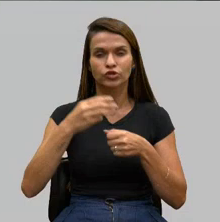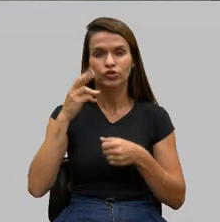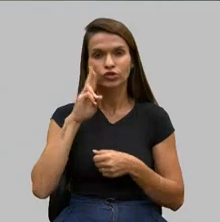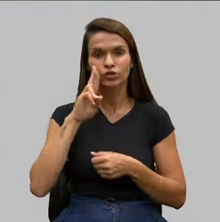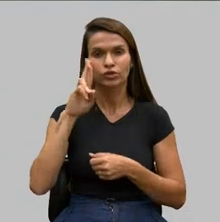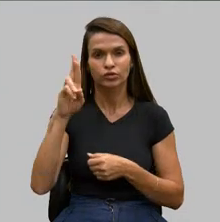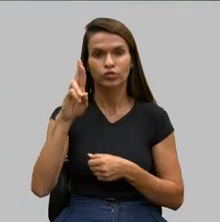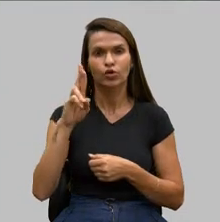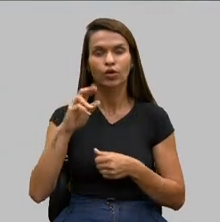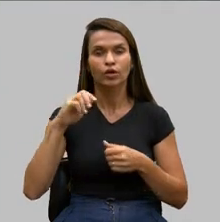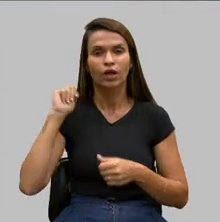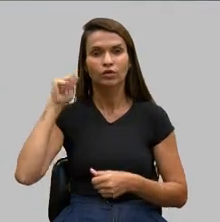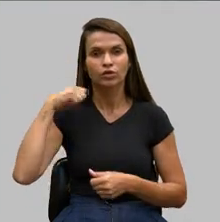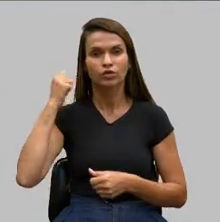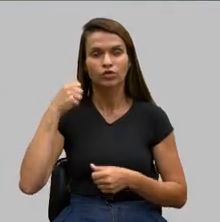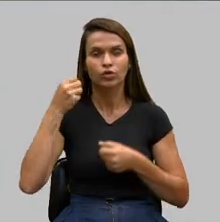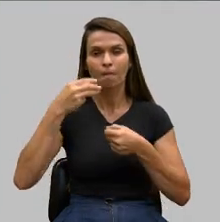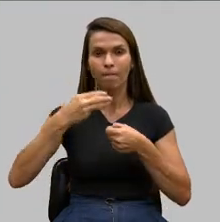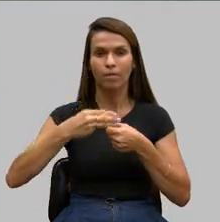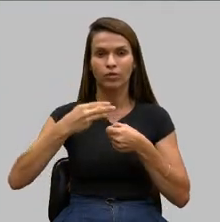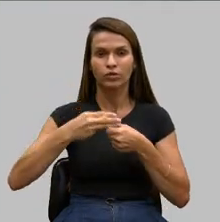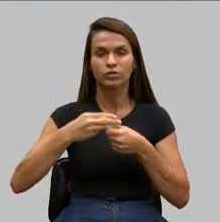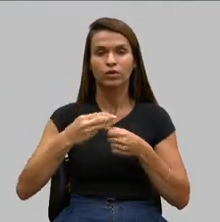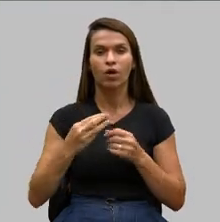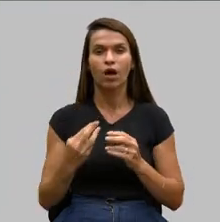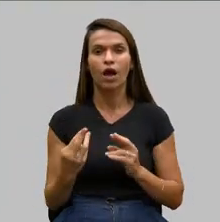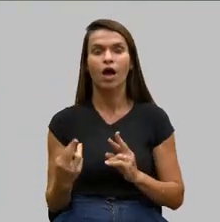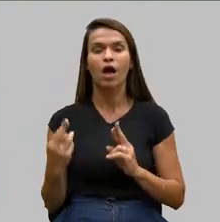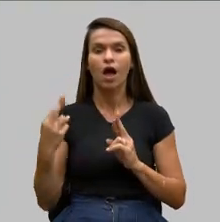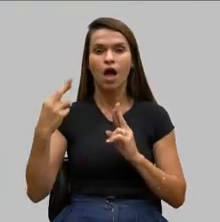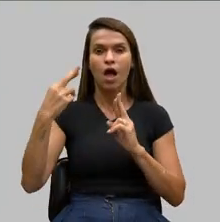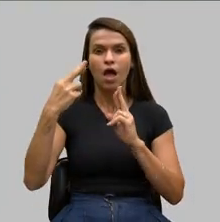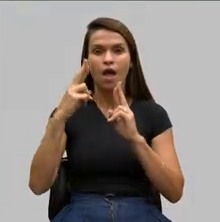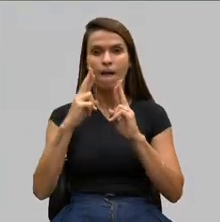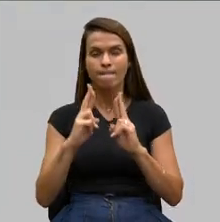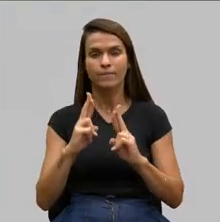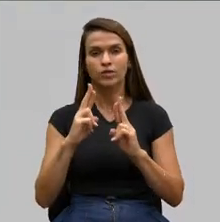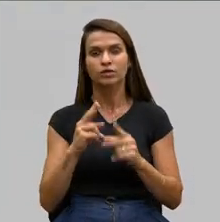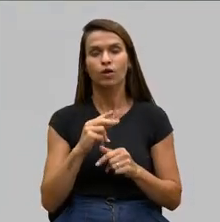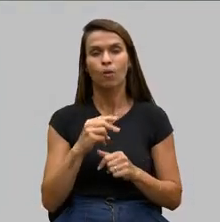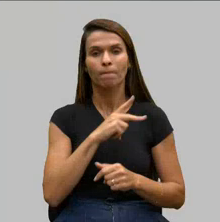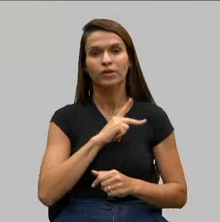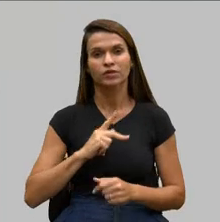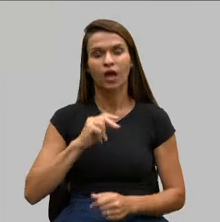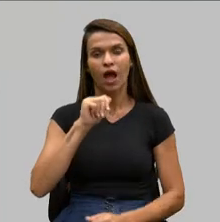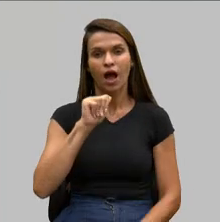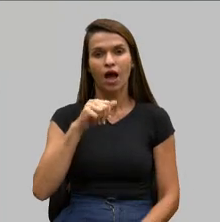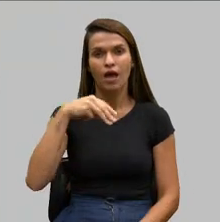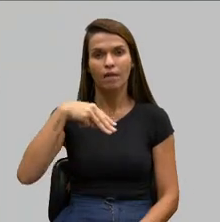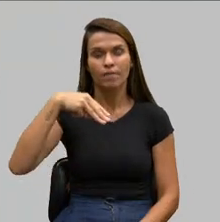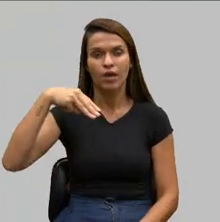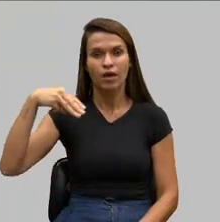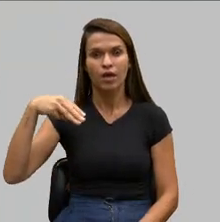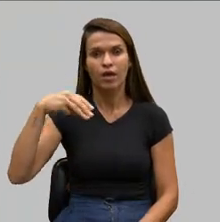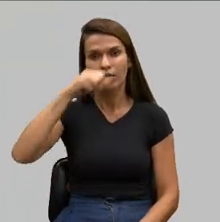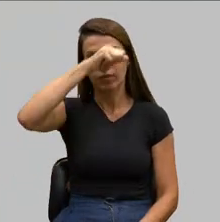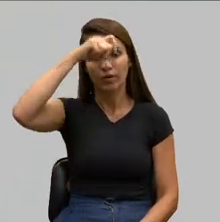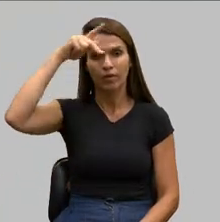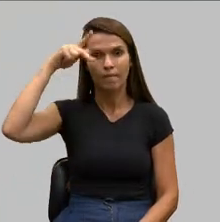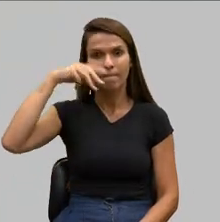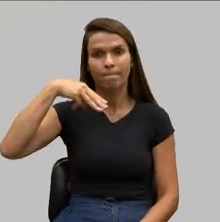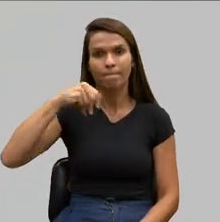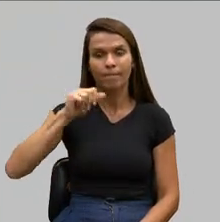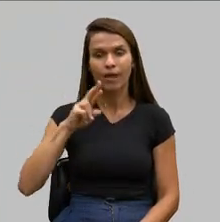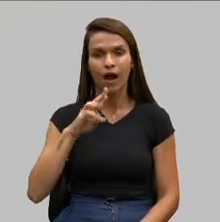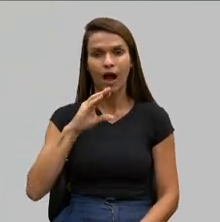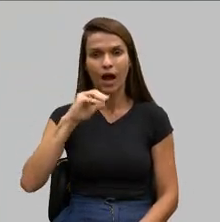Mineira de municípios representando o senhor presidente da MM Prefeito Marx Vinícius da Silva